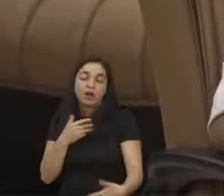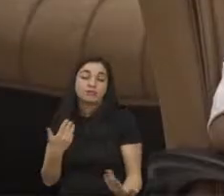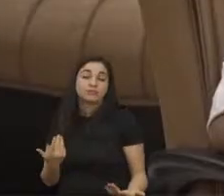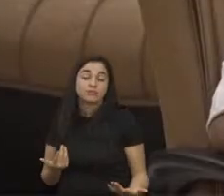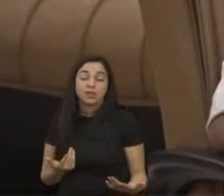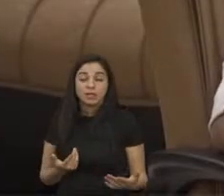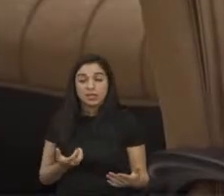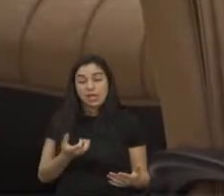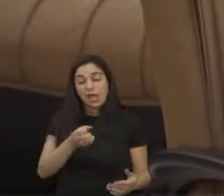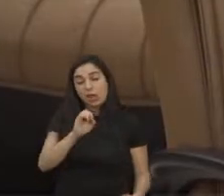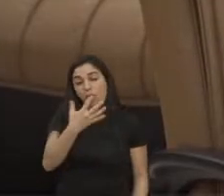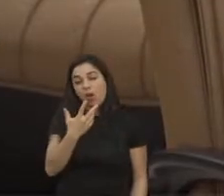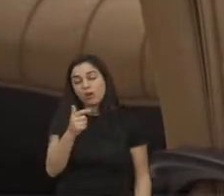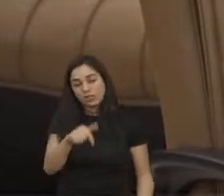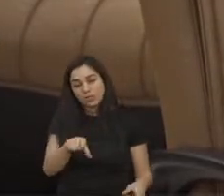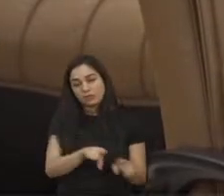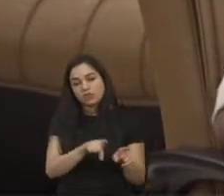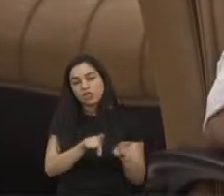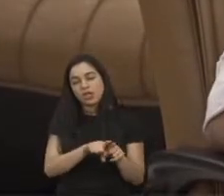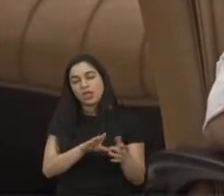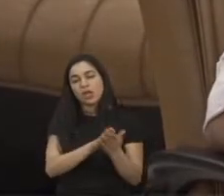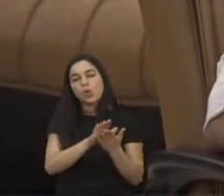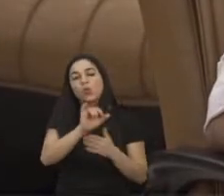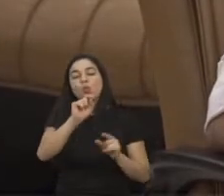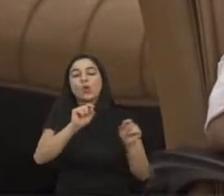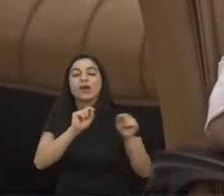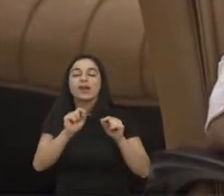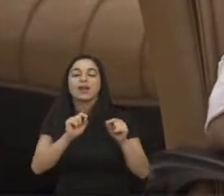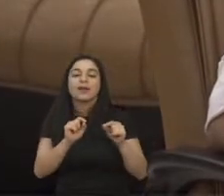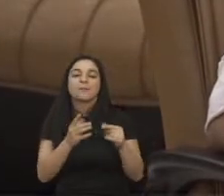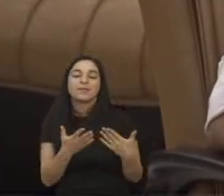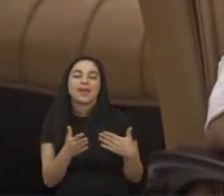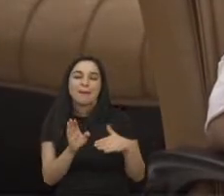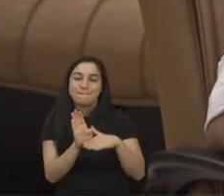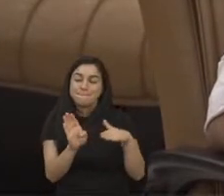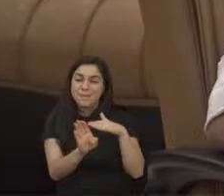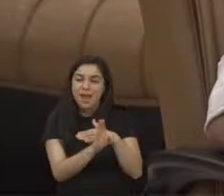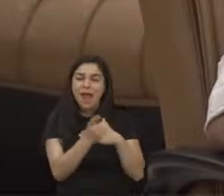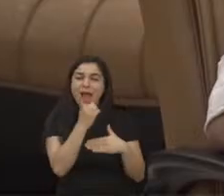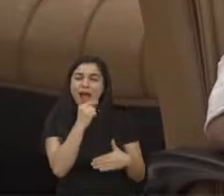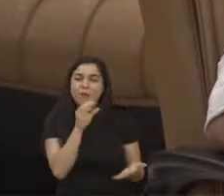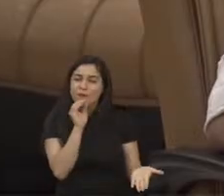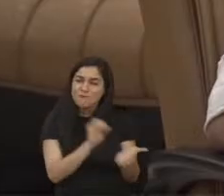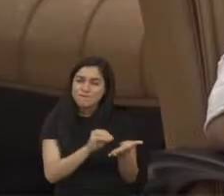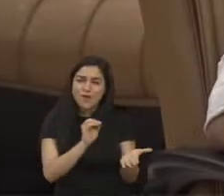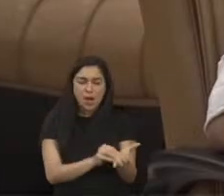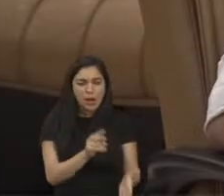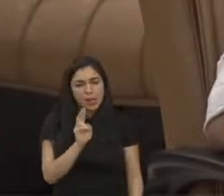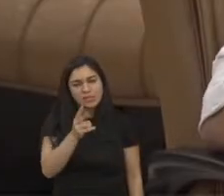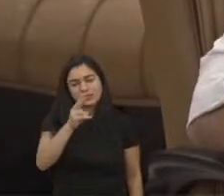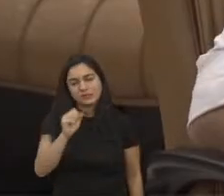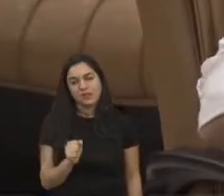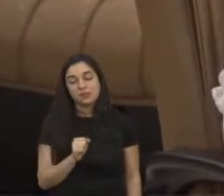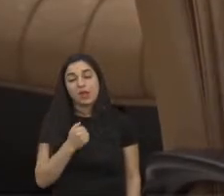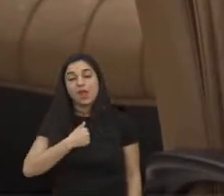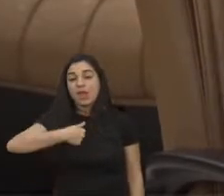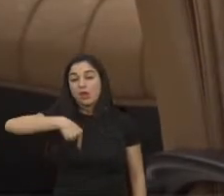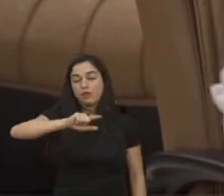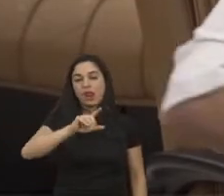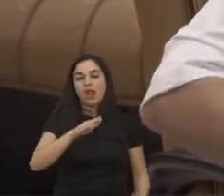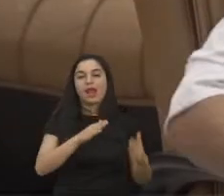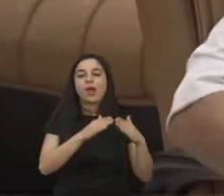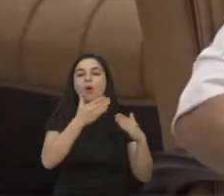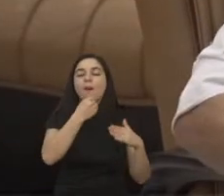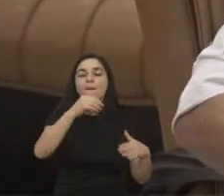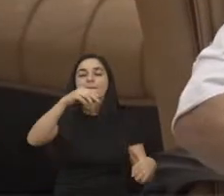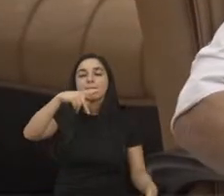Jacareí. Essa semana eu fui até a casa do seu Pedro, ali no Parque dos Príncipes, e a